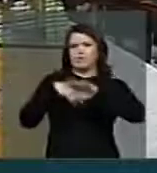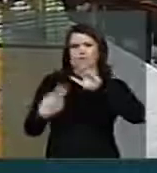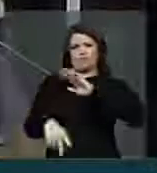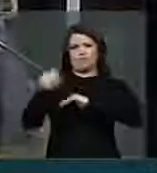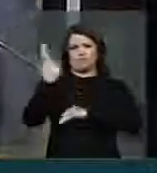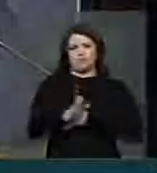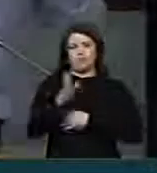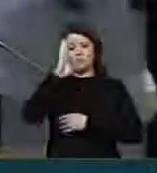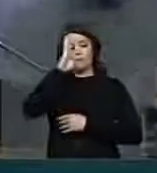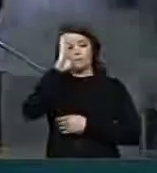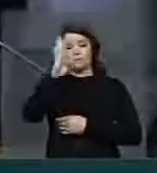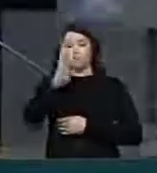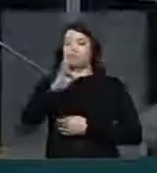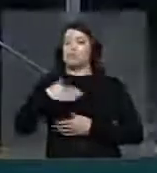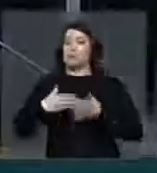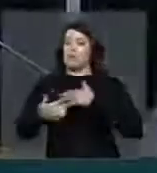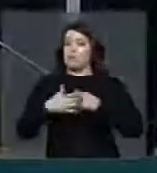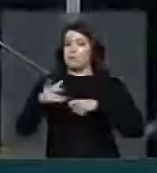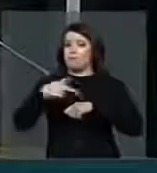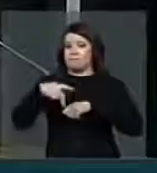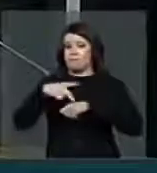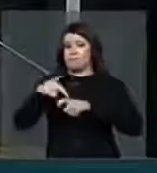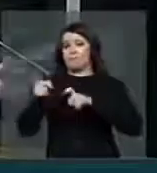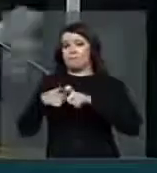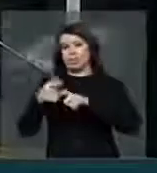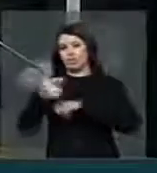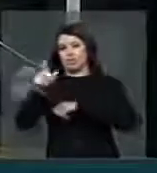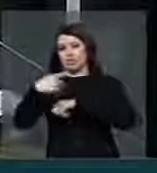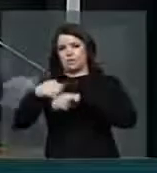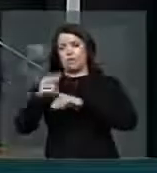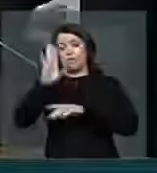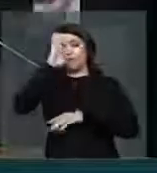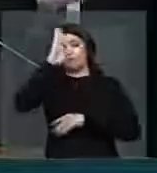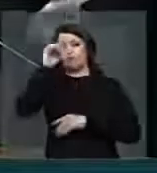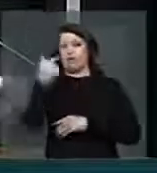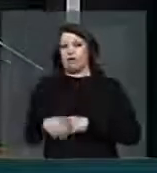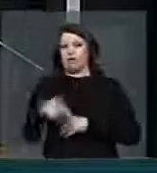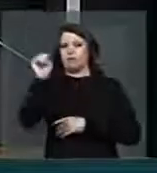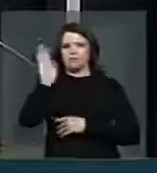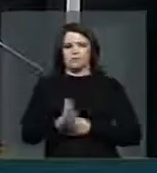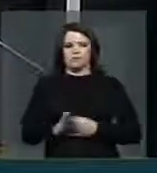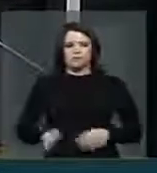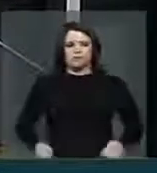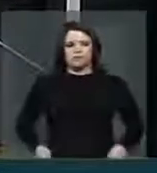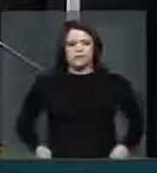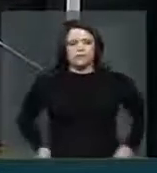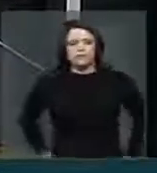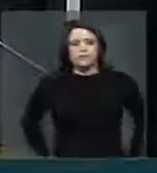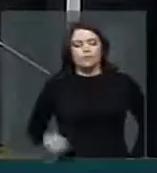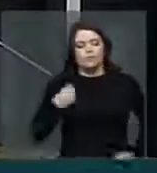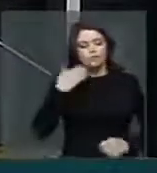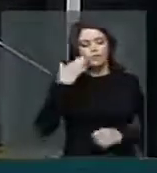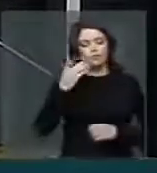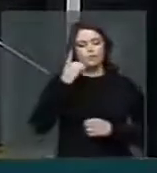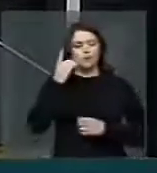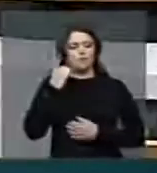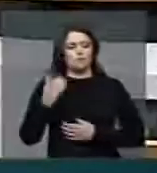A prioridade é para qualquer médico estrangeiro, a prioridade é do brasileiro e se fosse... Obrigado, deputada Carmen, muito obrigado.